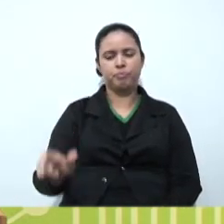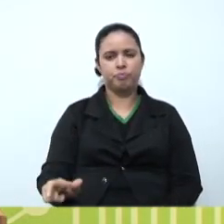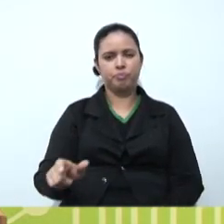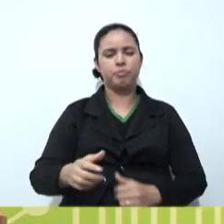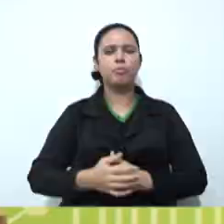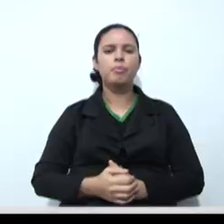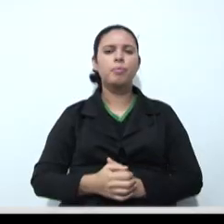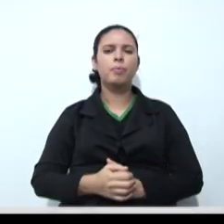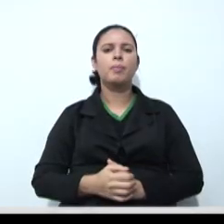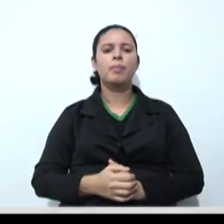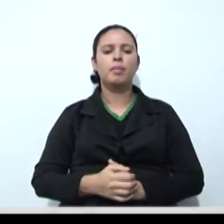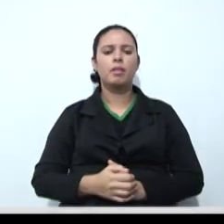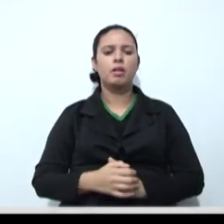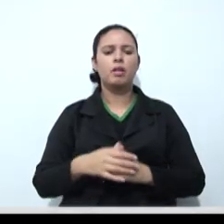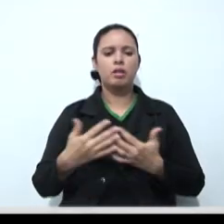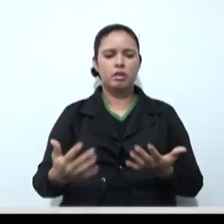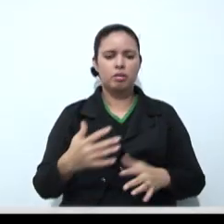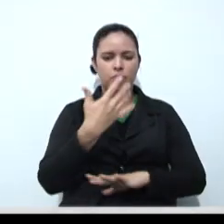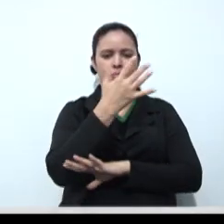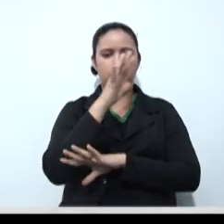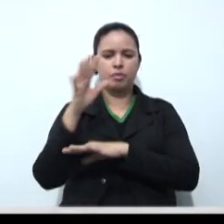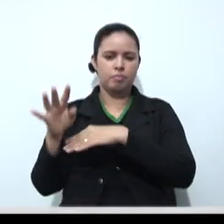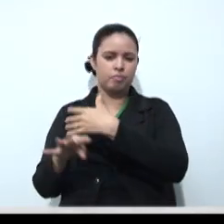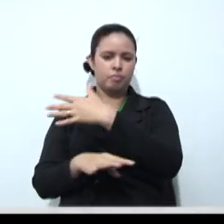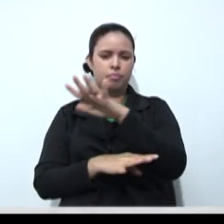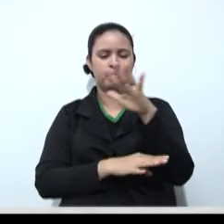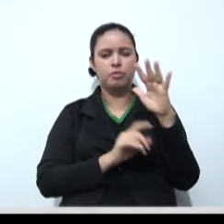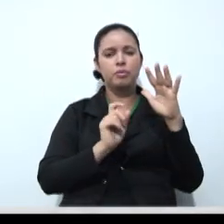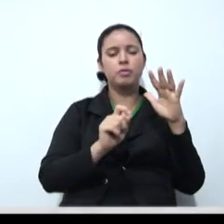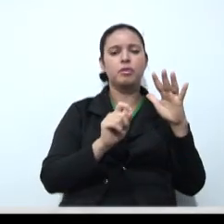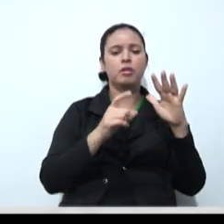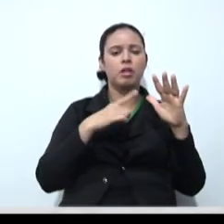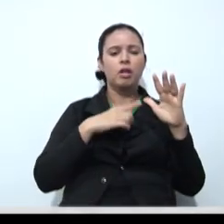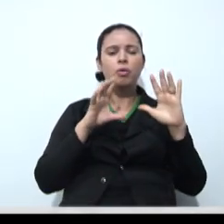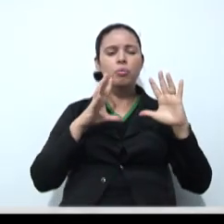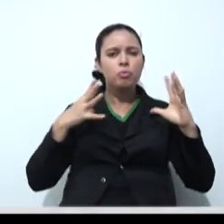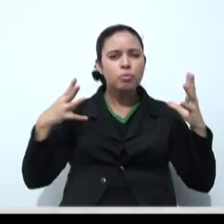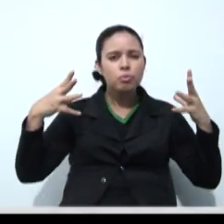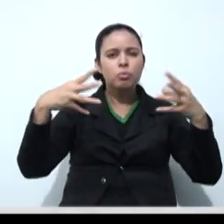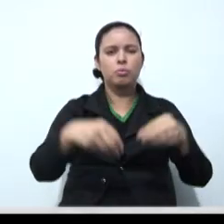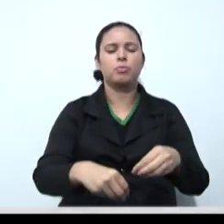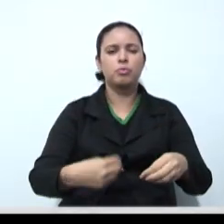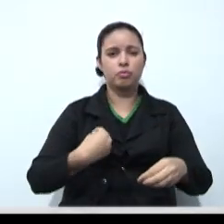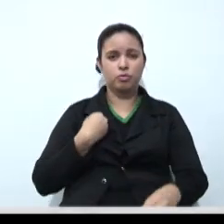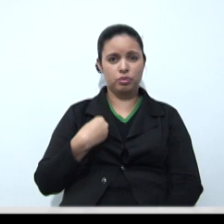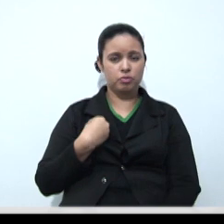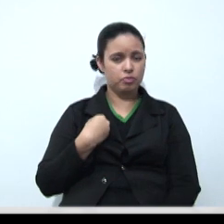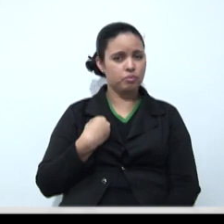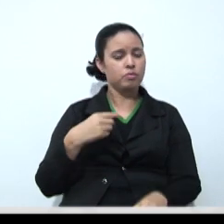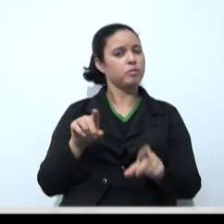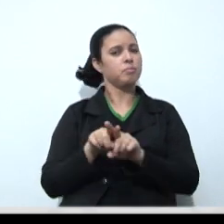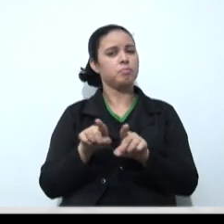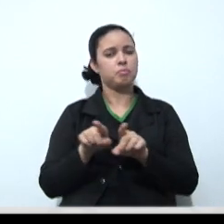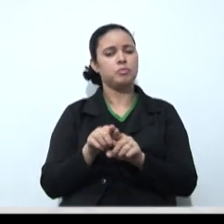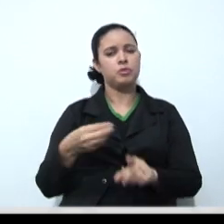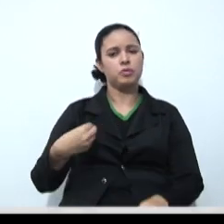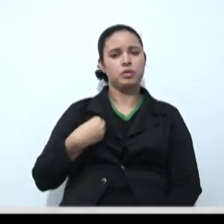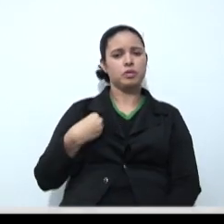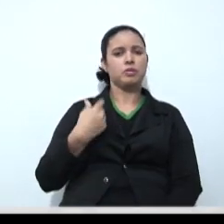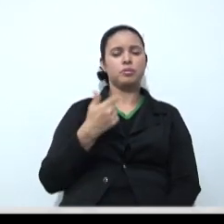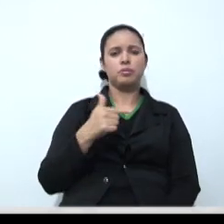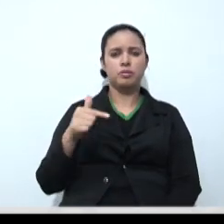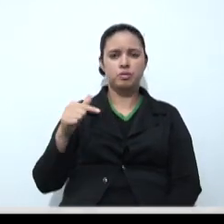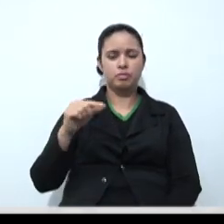meio ambiente, que inclusive passou no vídeo também. O meio ambiente envolve todas as coisas vivas e não vivas na Terra, ou em